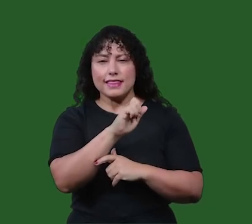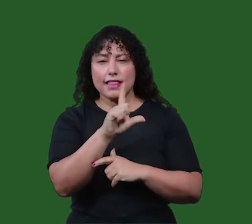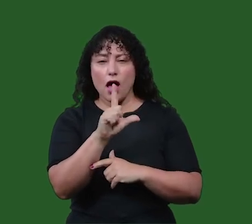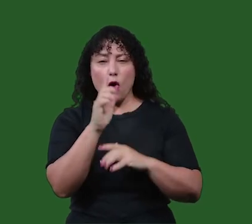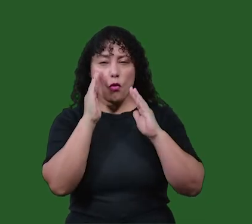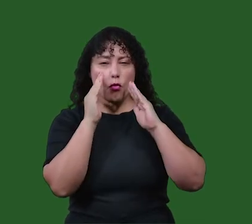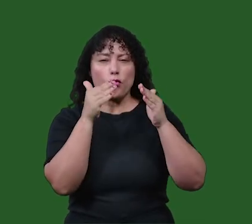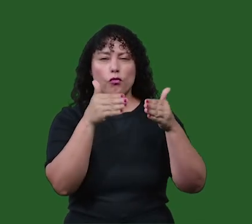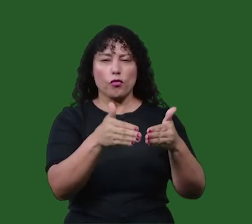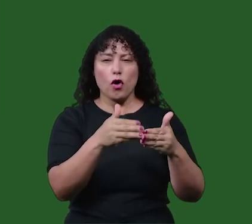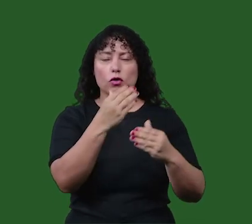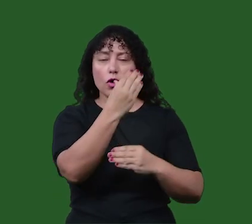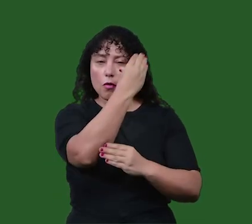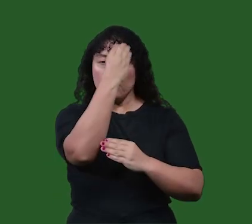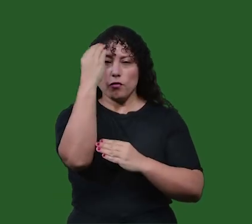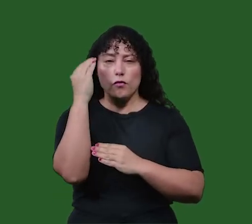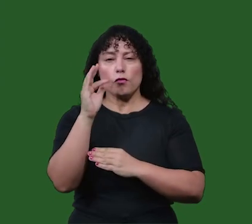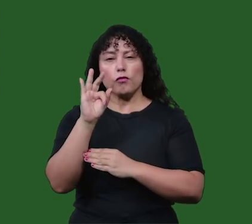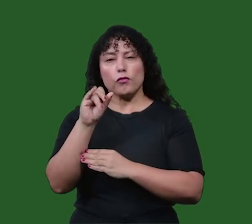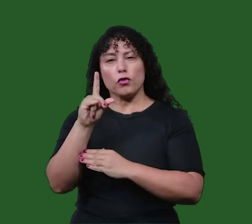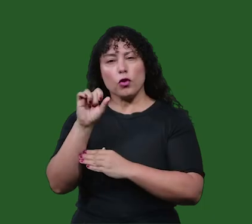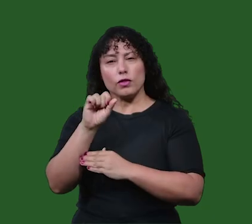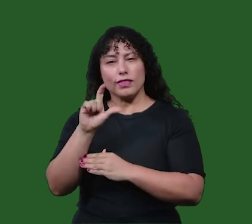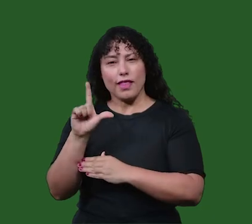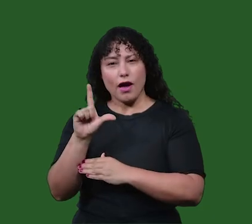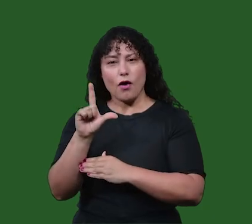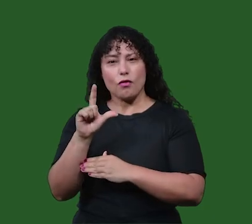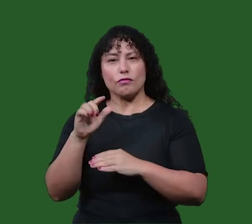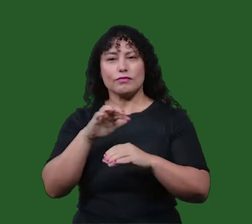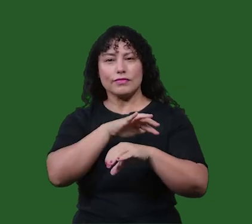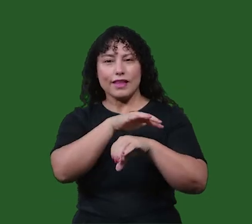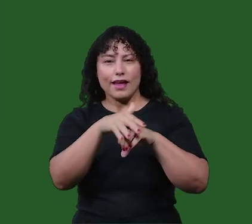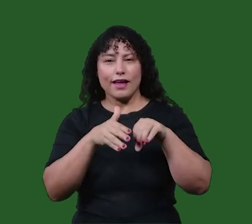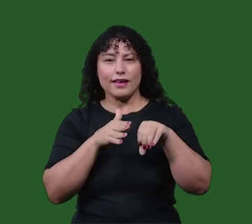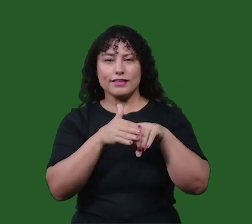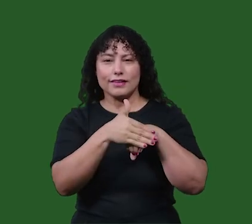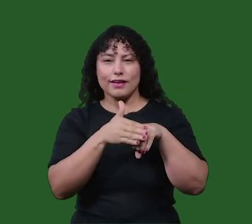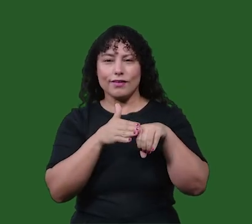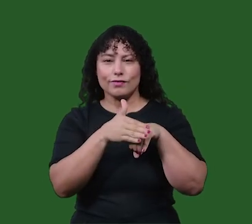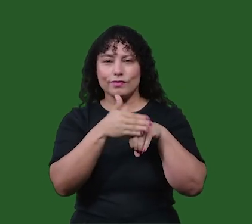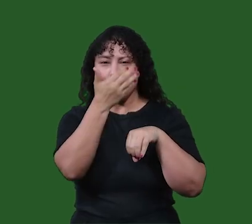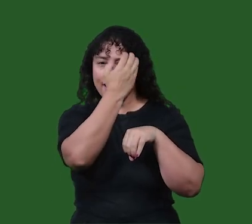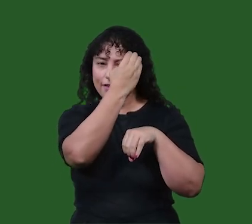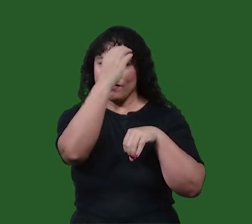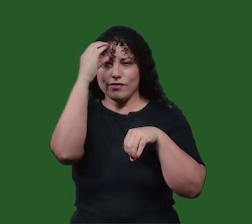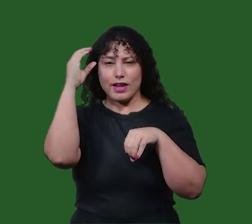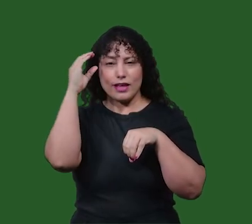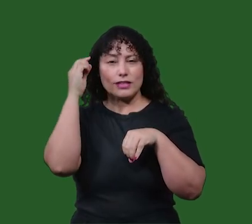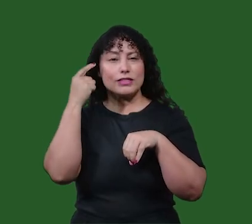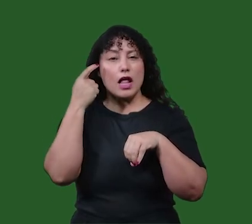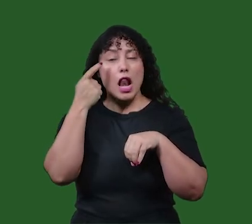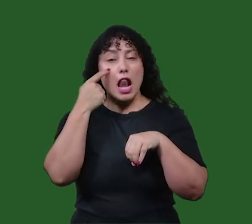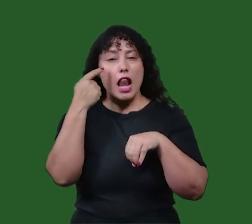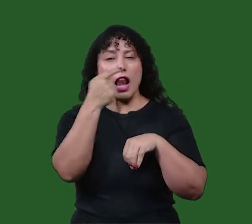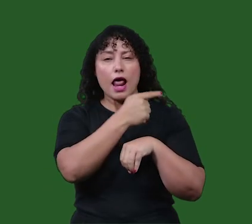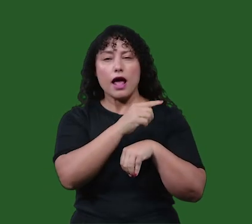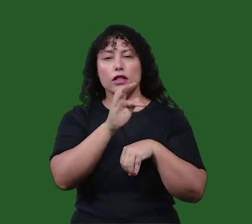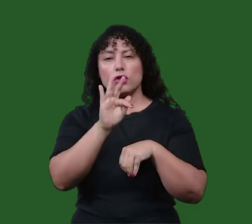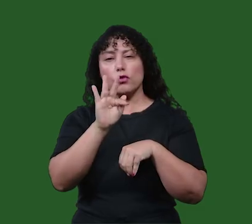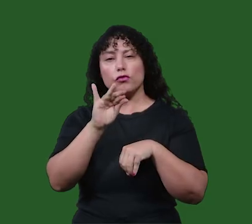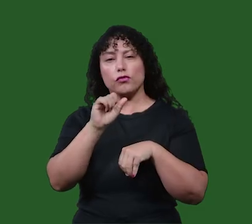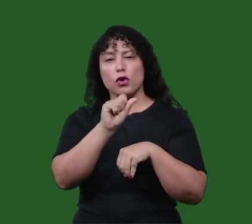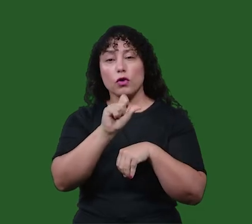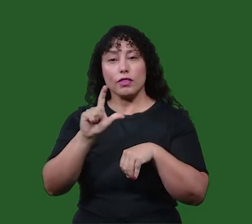agora, gente, no lobo frontal, né? O que fica bem nessa região da frente da cabeça. Lá, nessa região